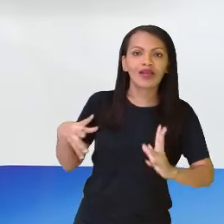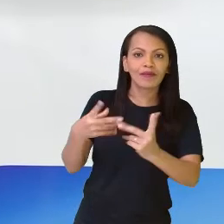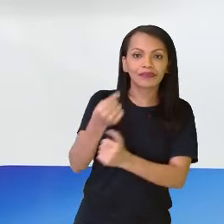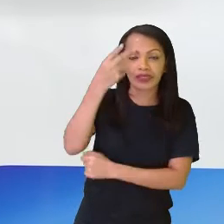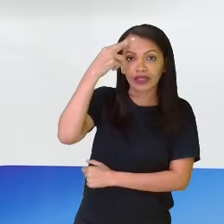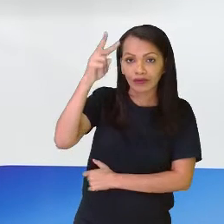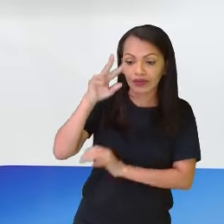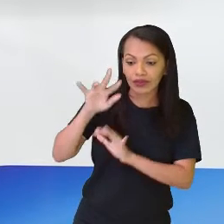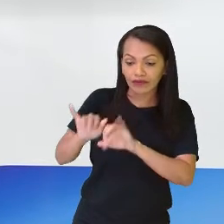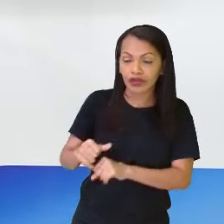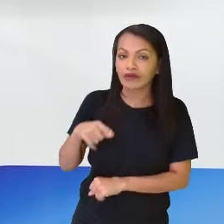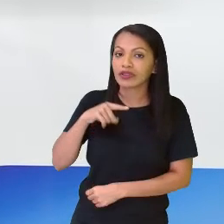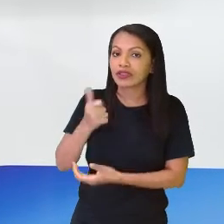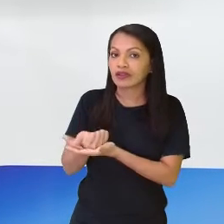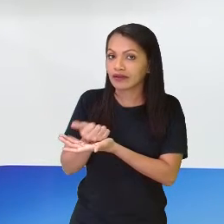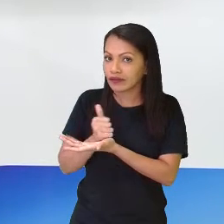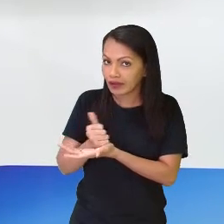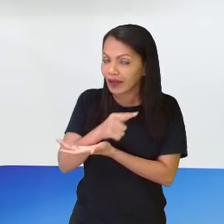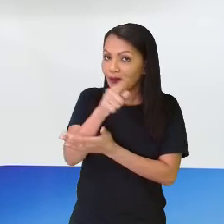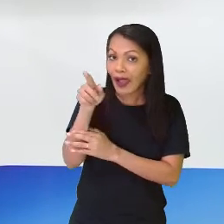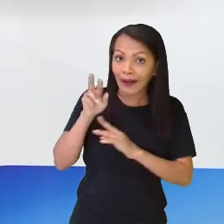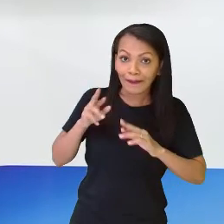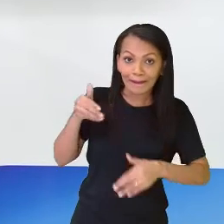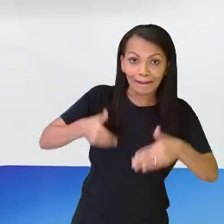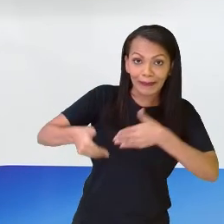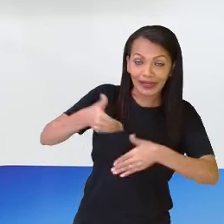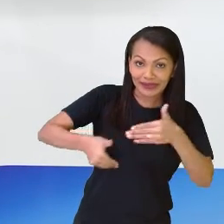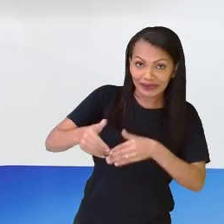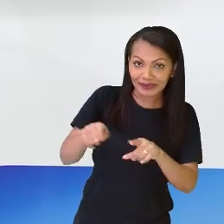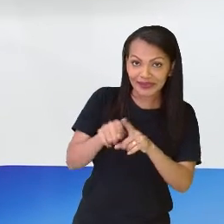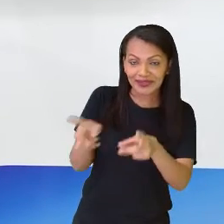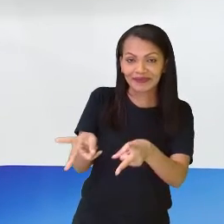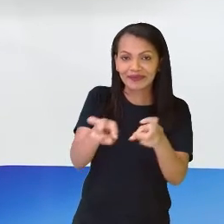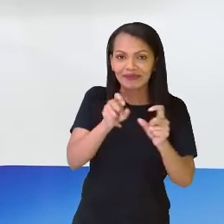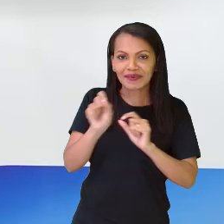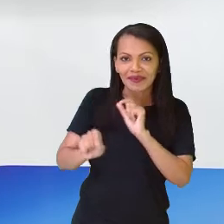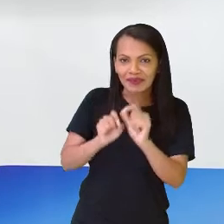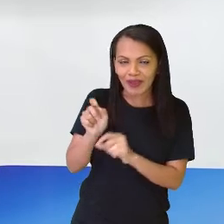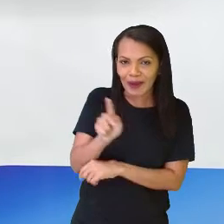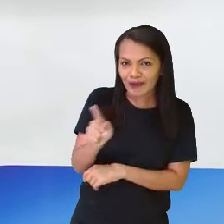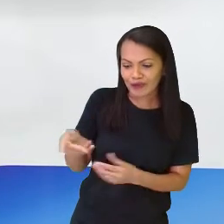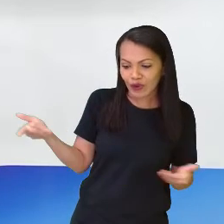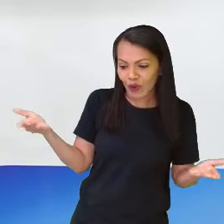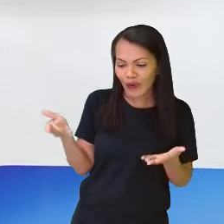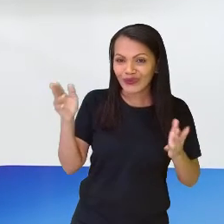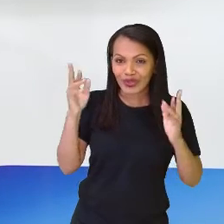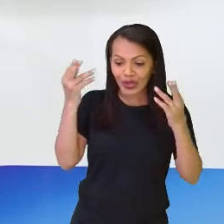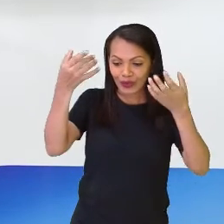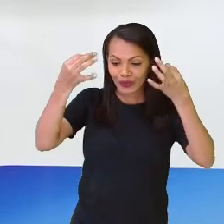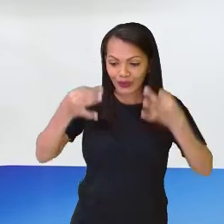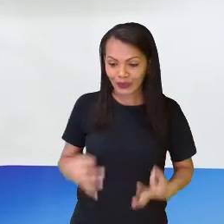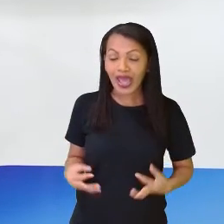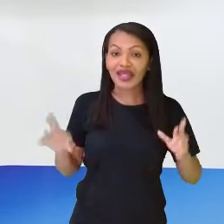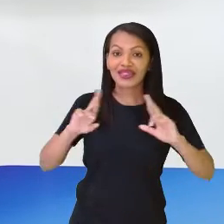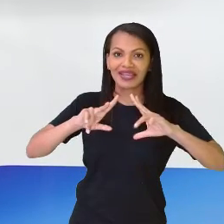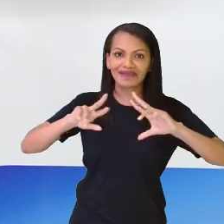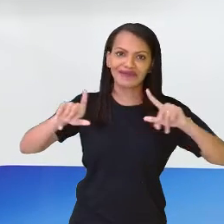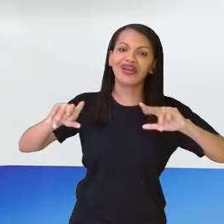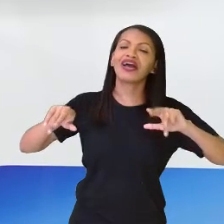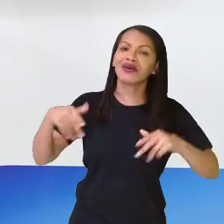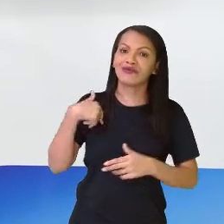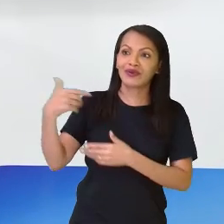final teremos um joguinho, então muita gente aí para participar. Então perceberam que o professor está um pouquinho diferente hoje, né? Ele está homenageando aí